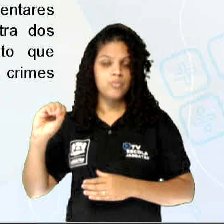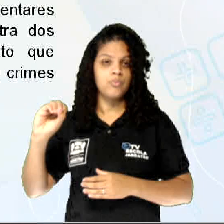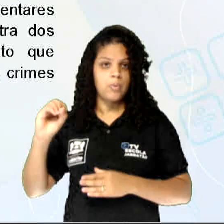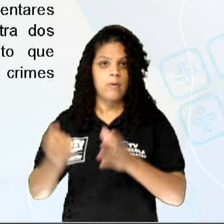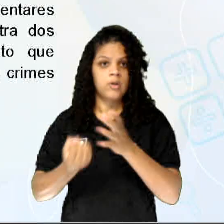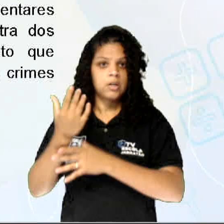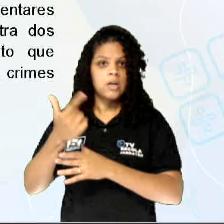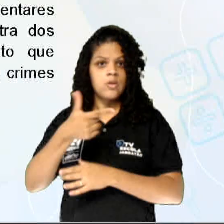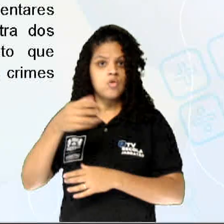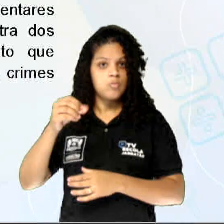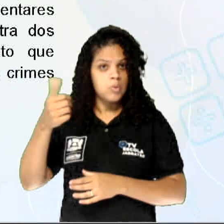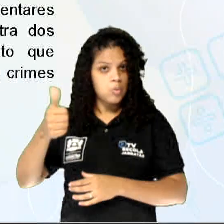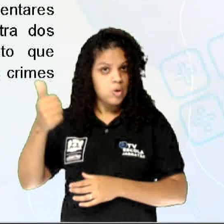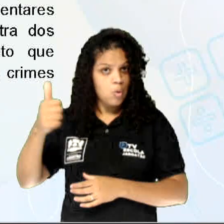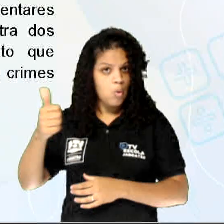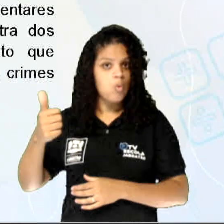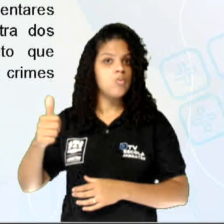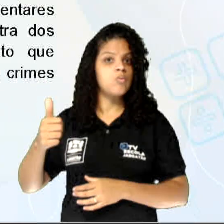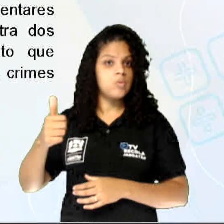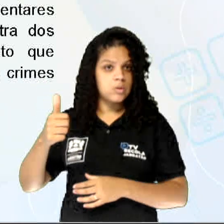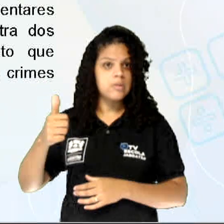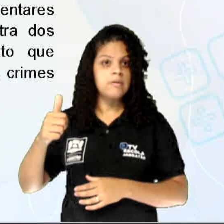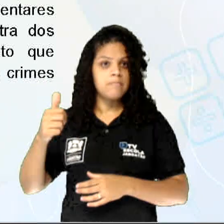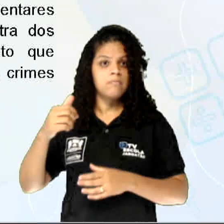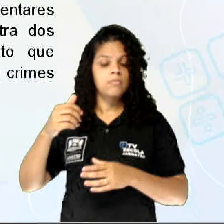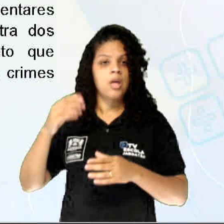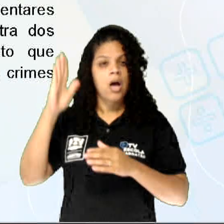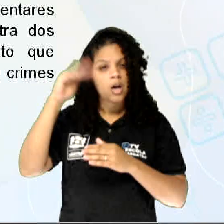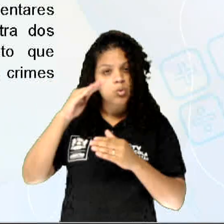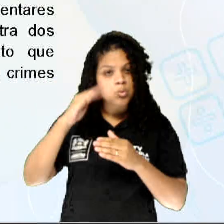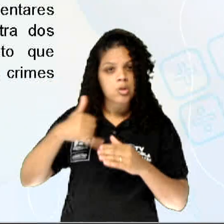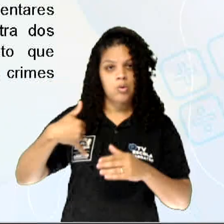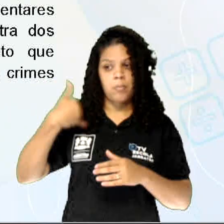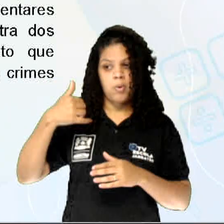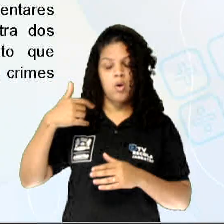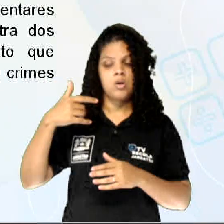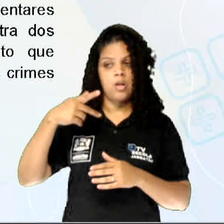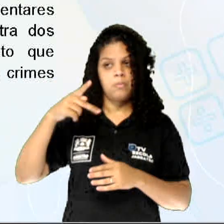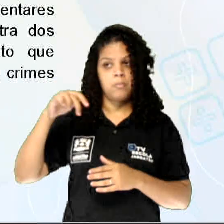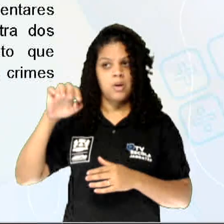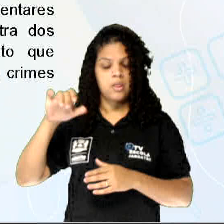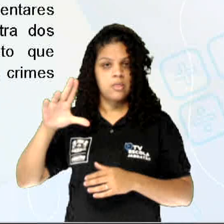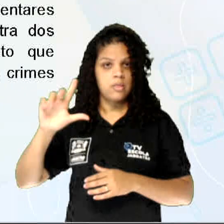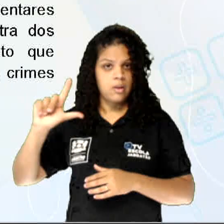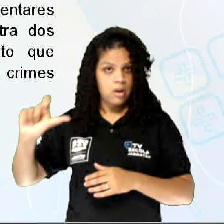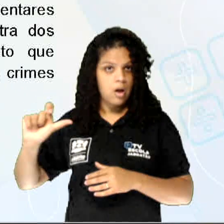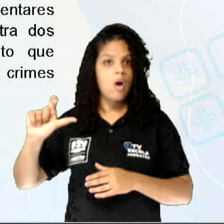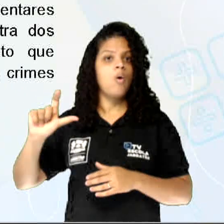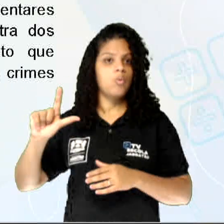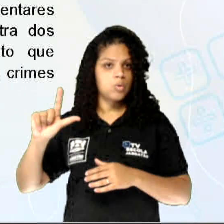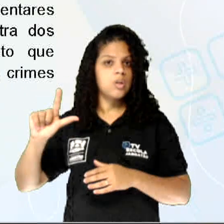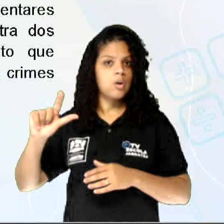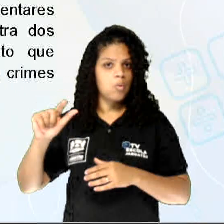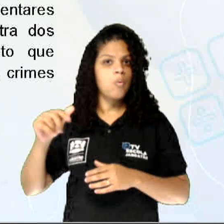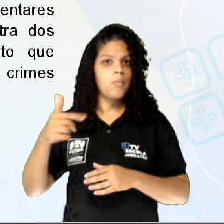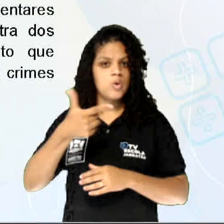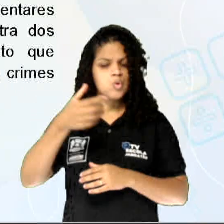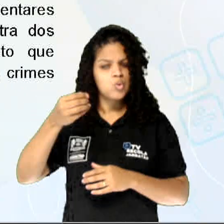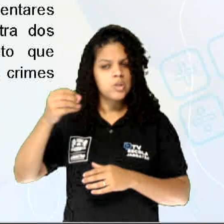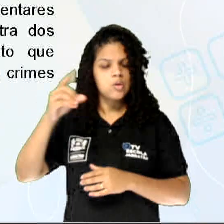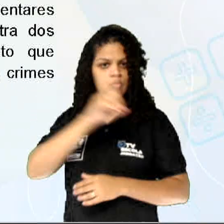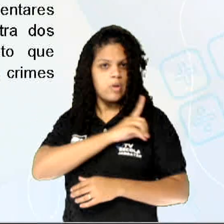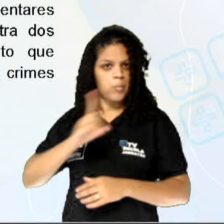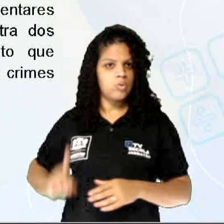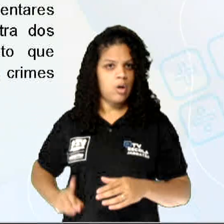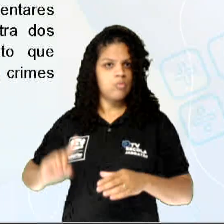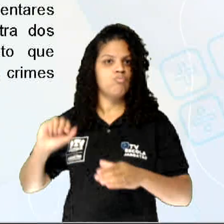Maioridade Penal conta com o apoio de mais de 200 deputados. A proposta de emenda constitucional, que defende o